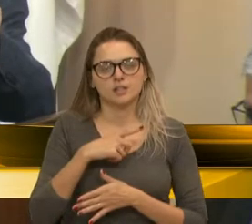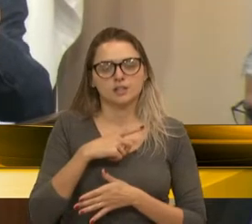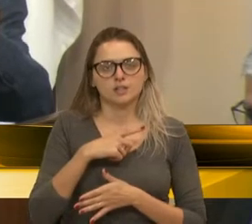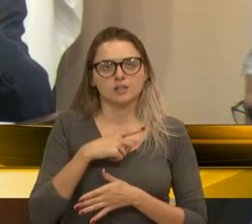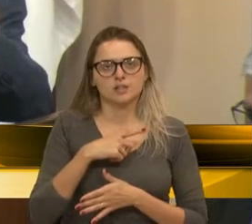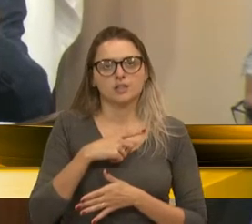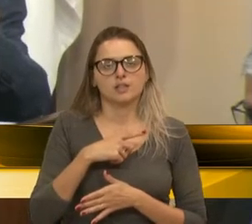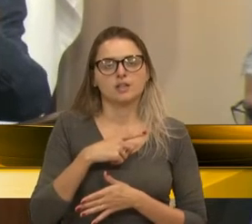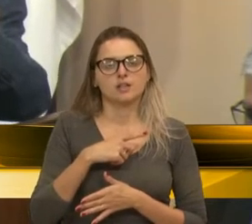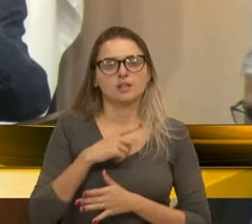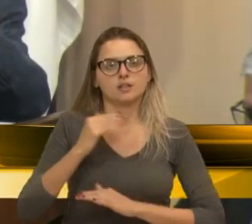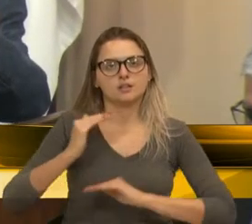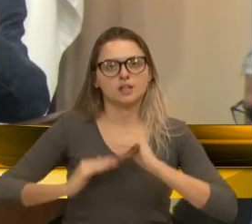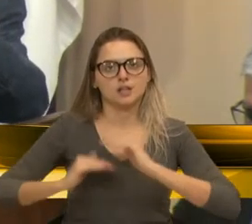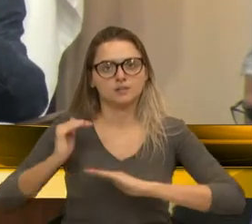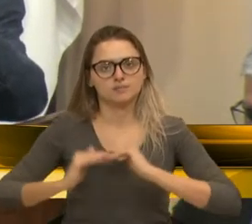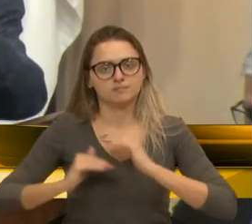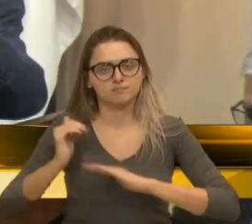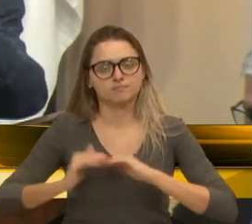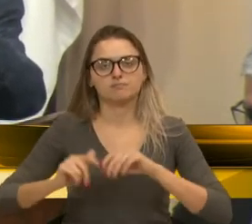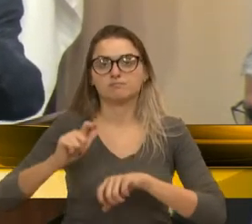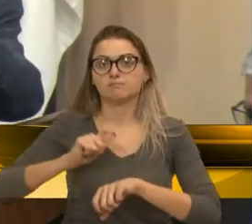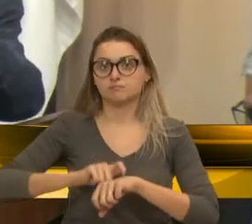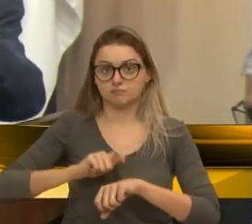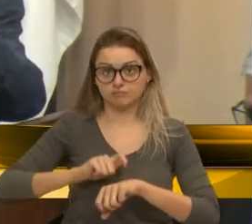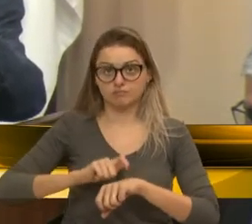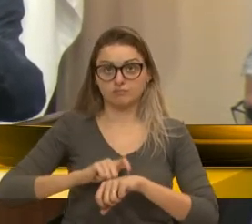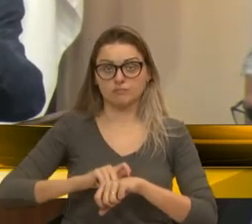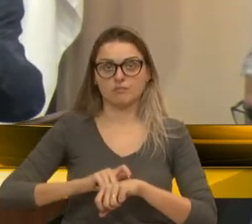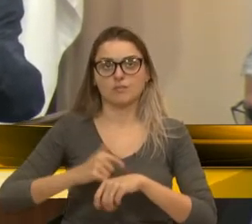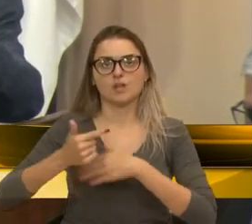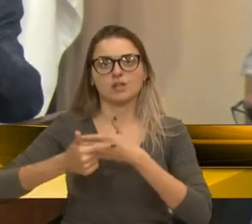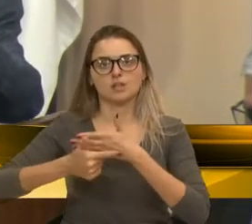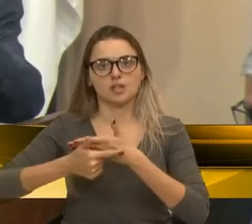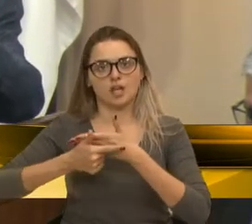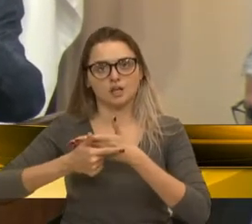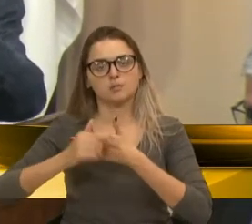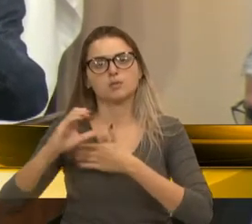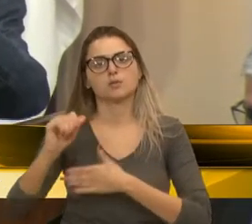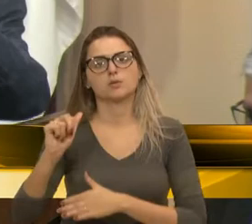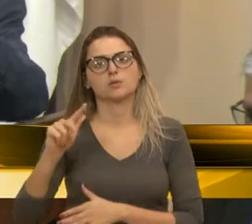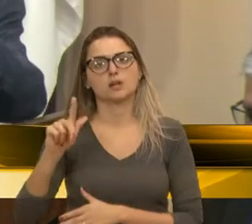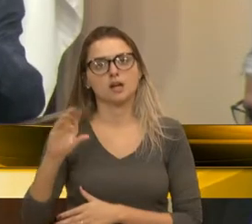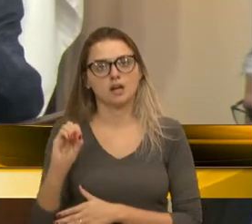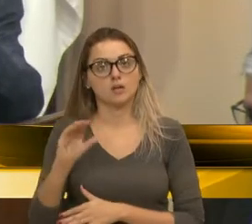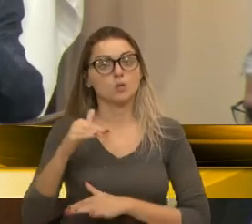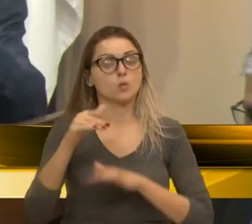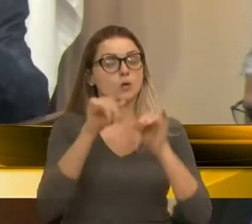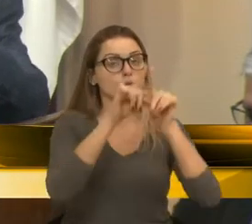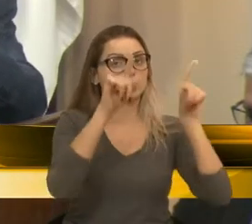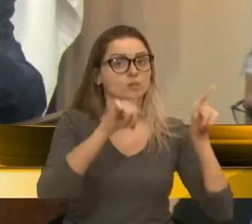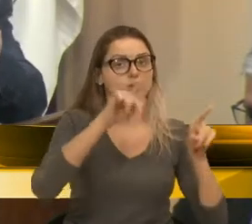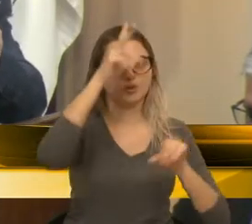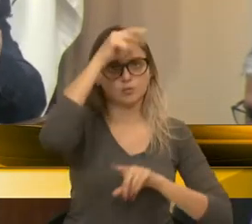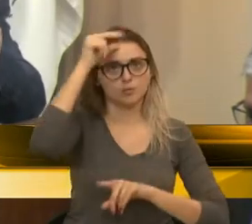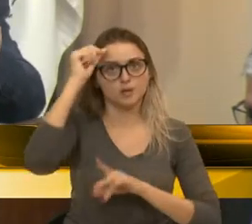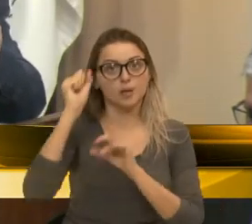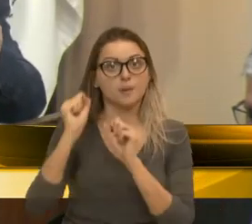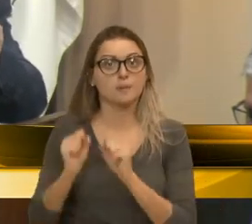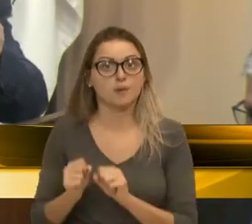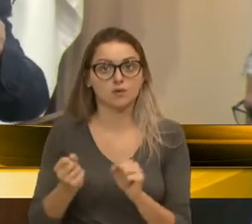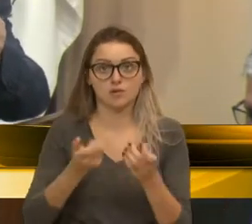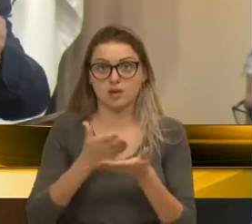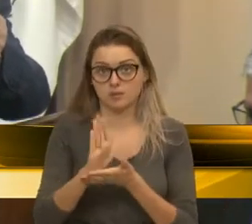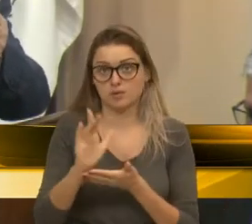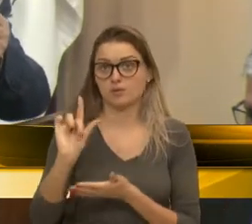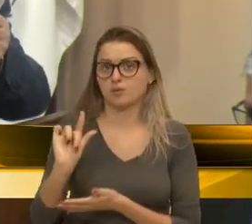no exercício das atribuições do cargo, o servidor poderá, quando autorizado, recém-autorizamos